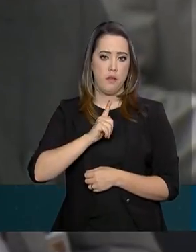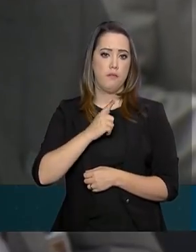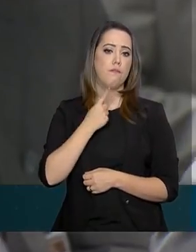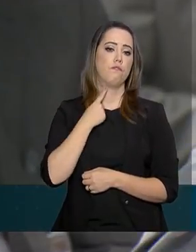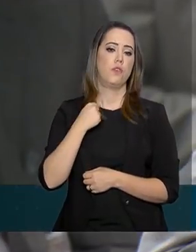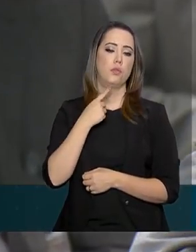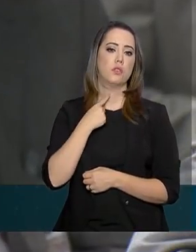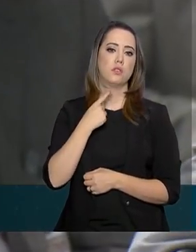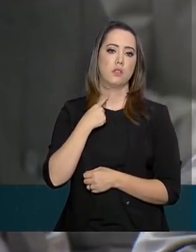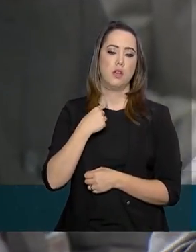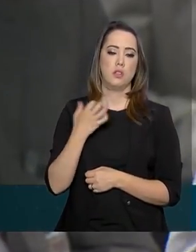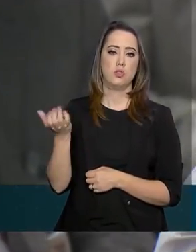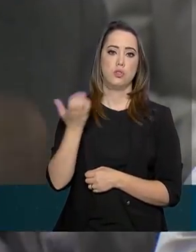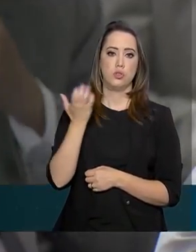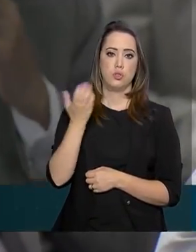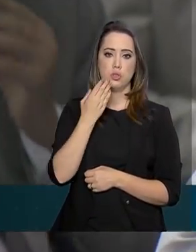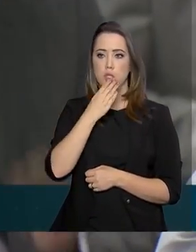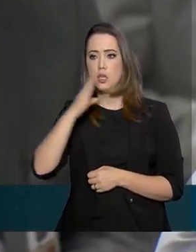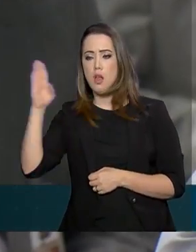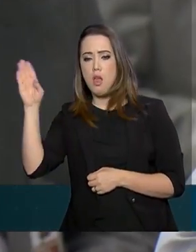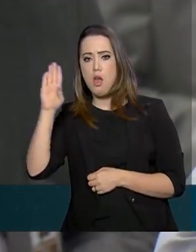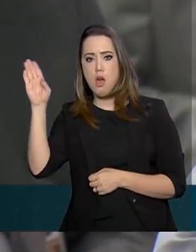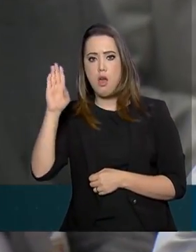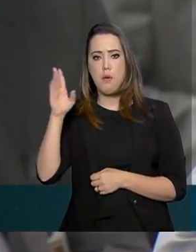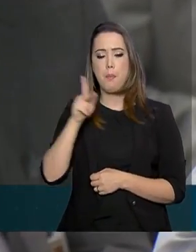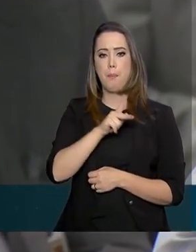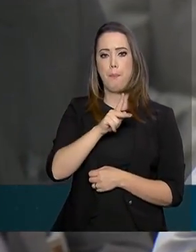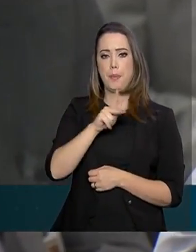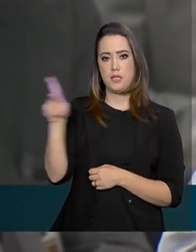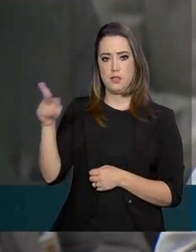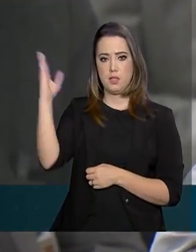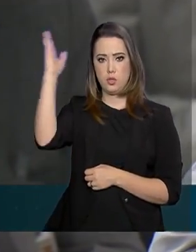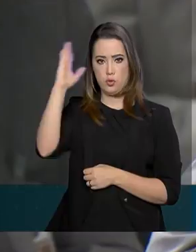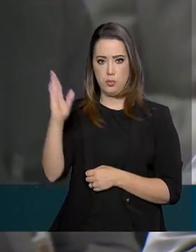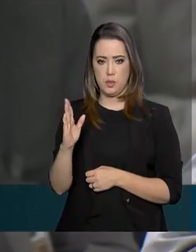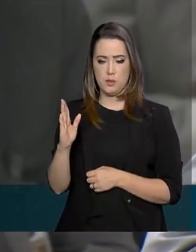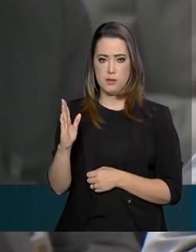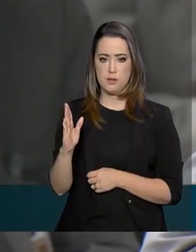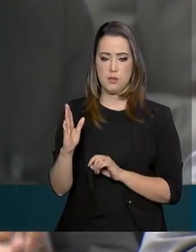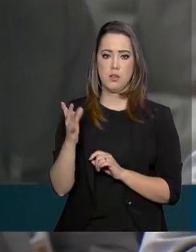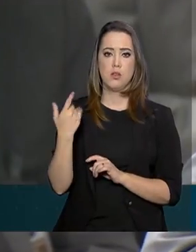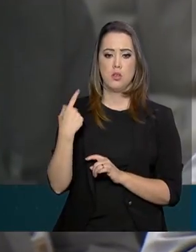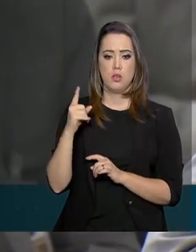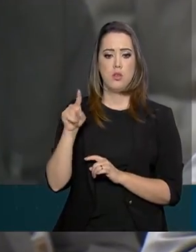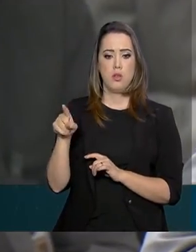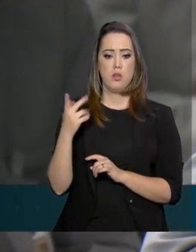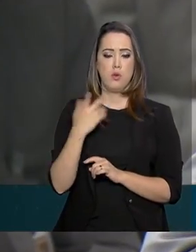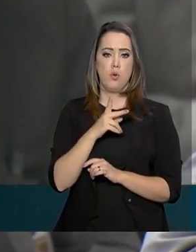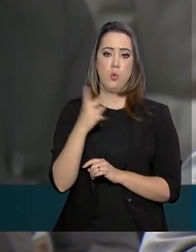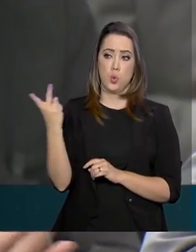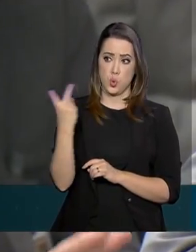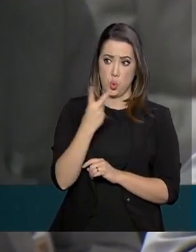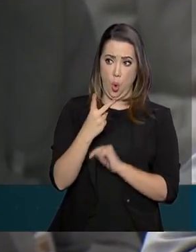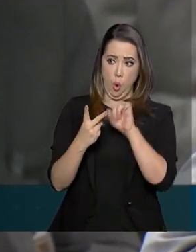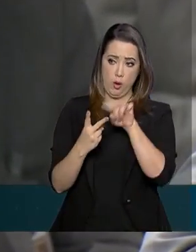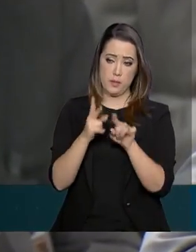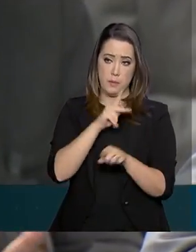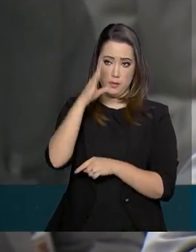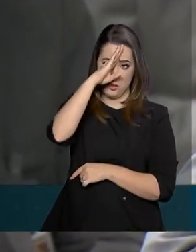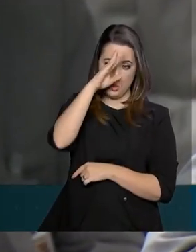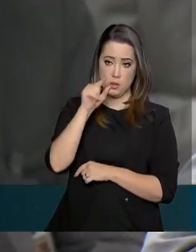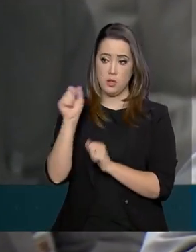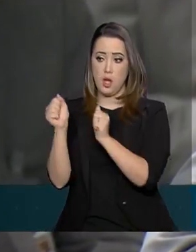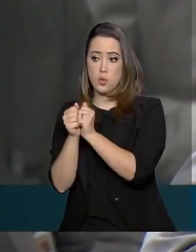disputar o cargo hoje ocupado pelo presidente jair bolsonaro eles são bastante próximos né volta e meia se